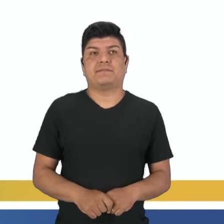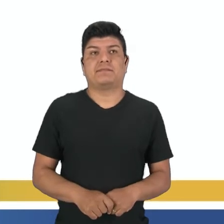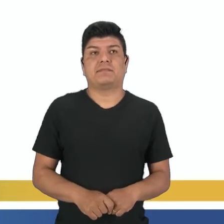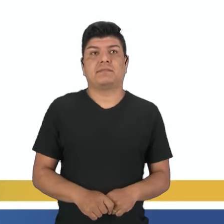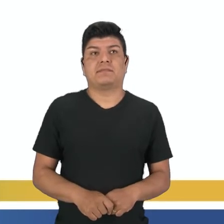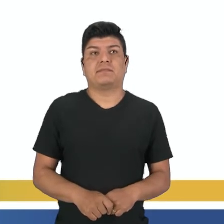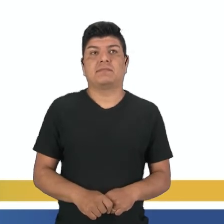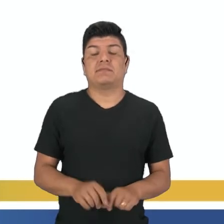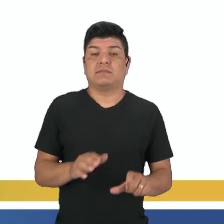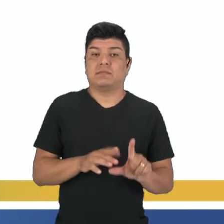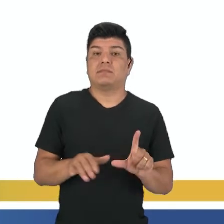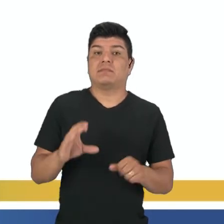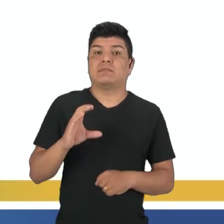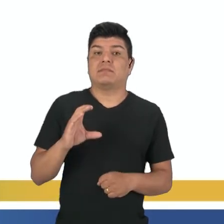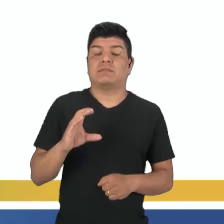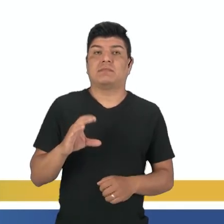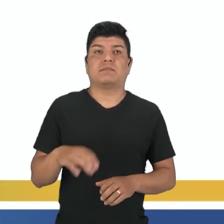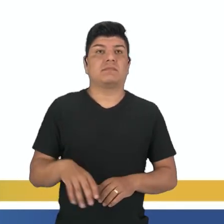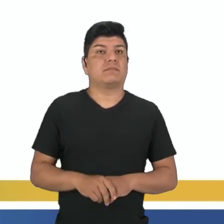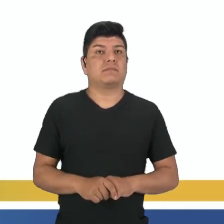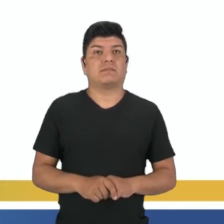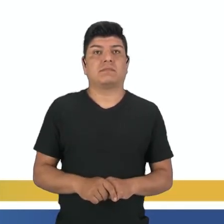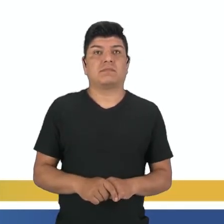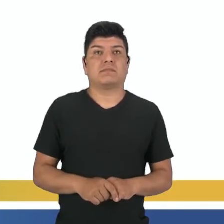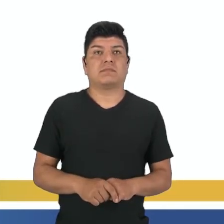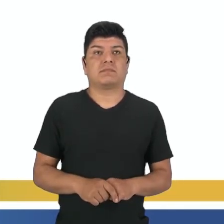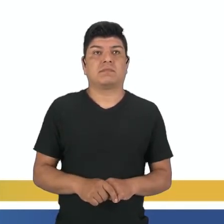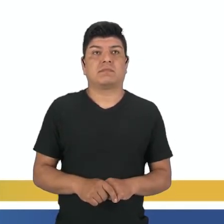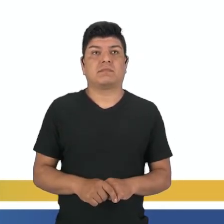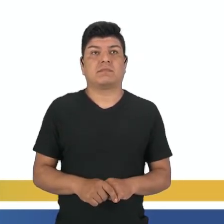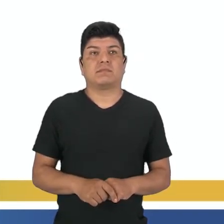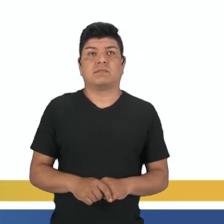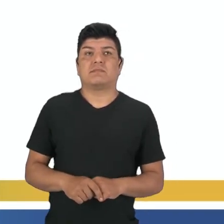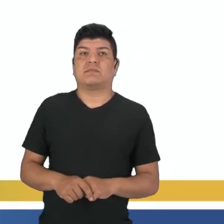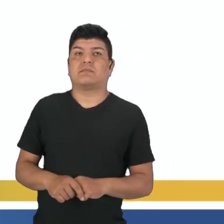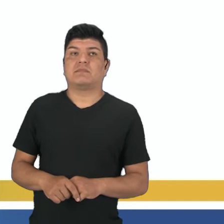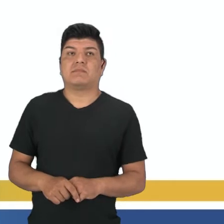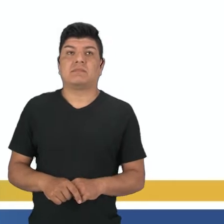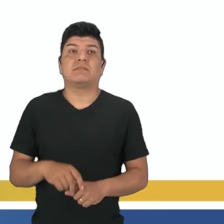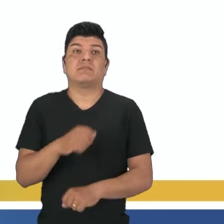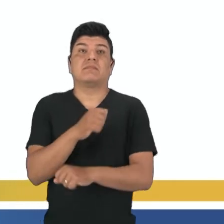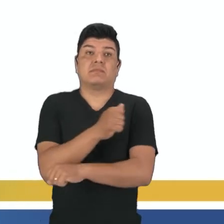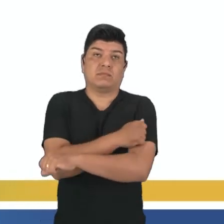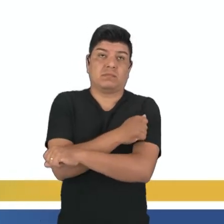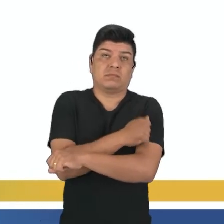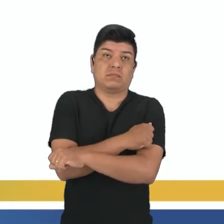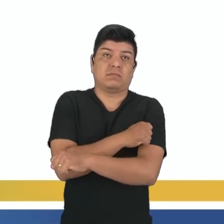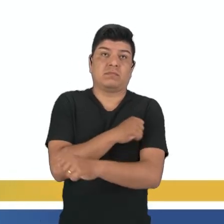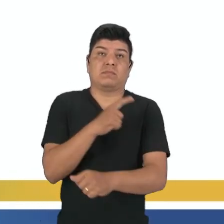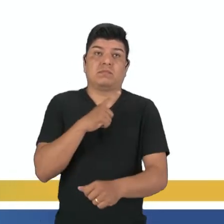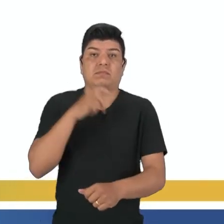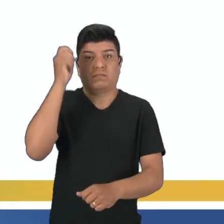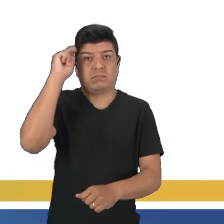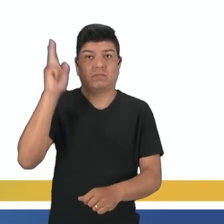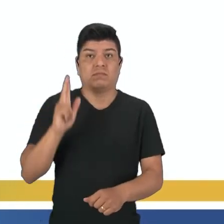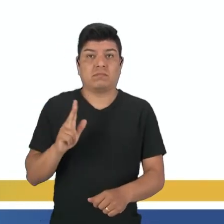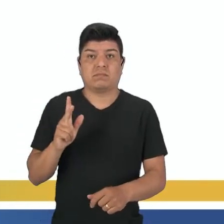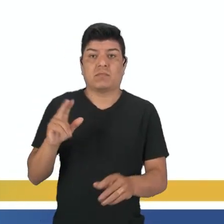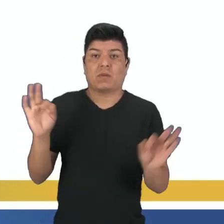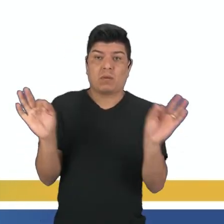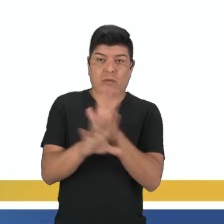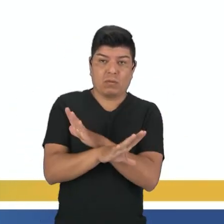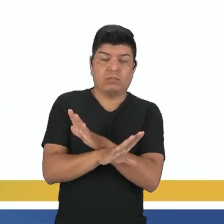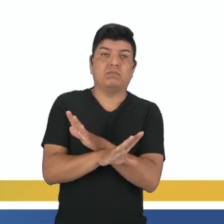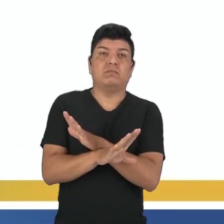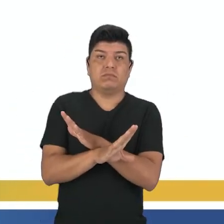Estes estudantes são listos, eles estudam sempre, né? Ou seja, esses estudantes, eles são espertos, eles são